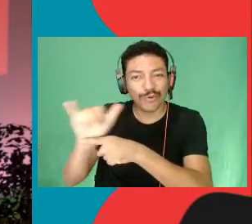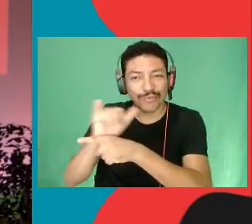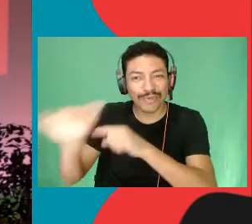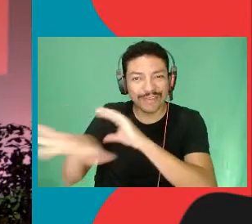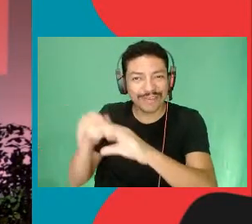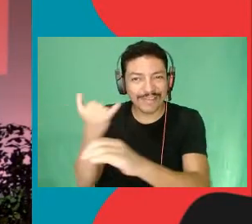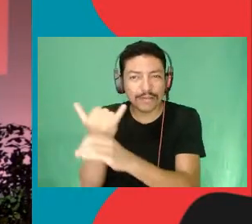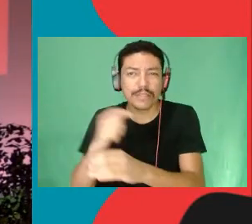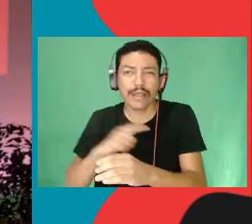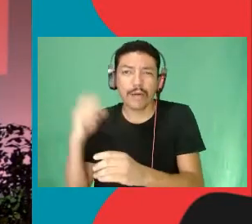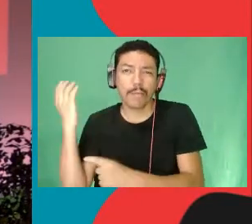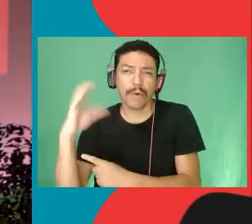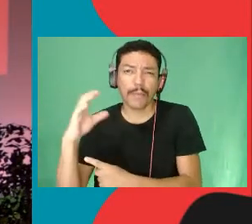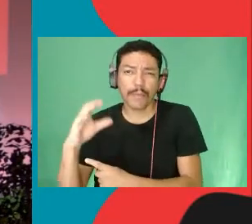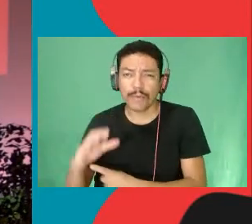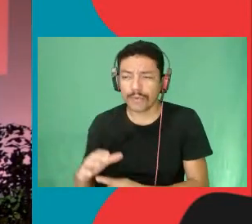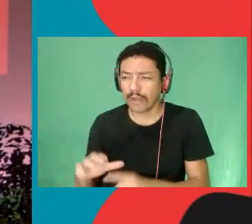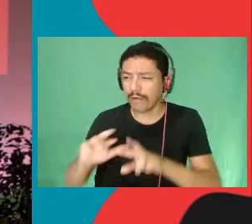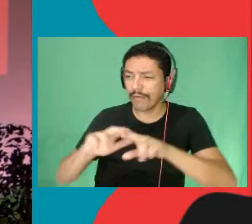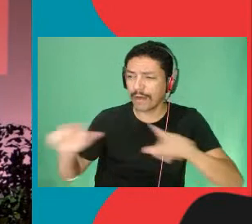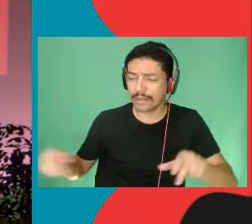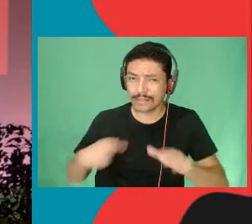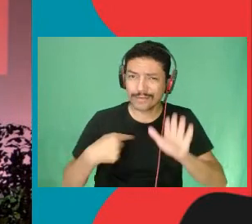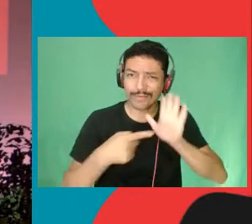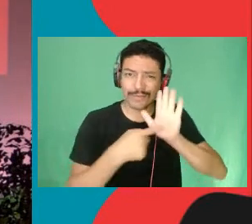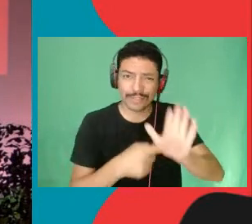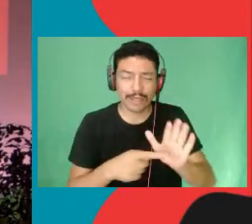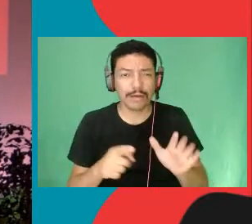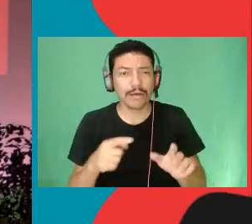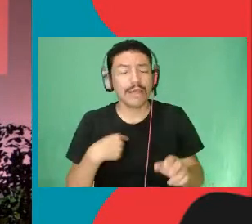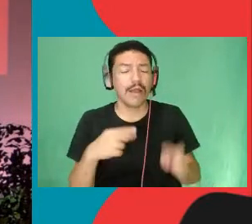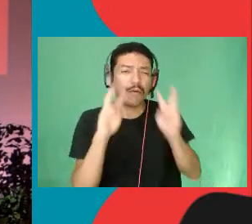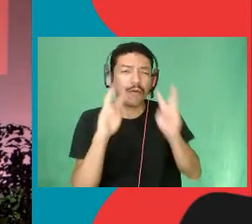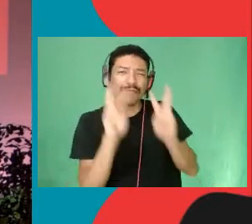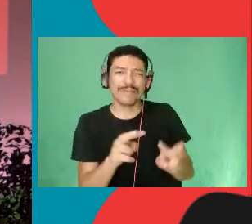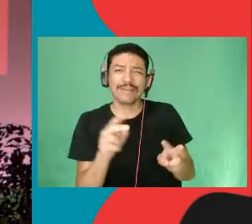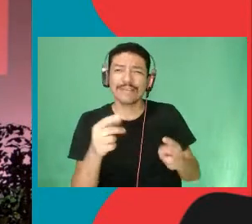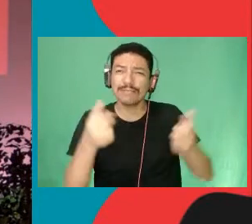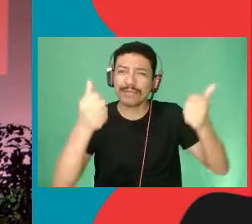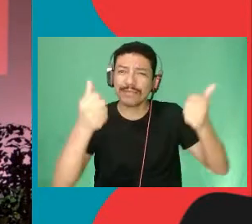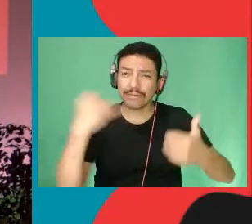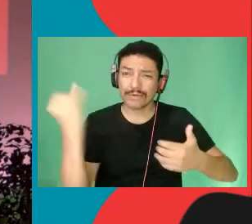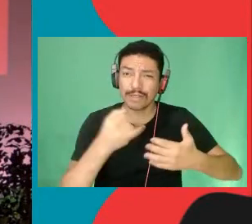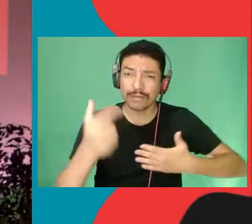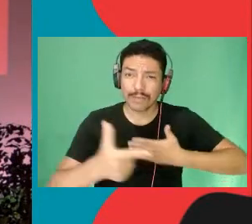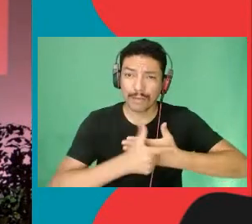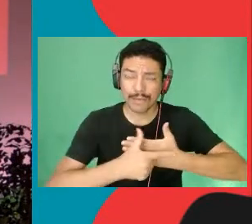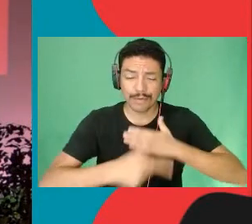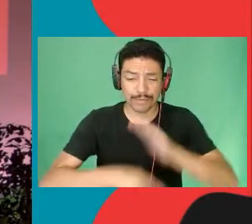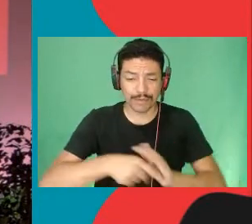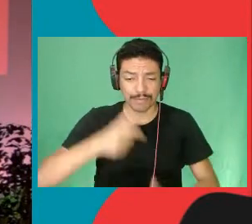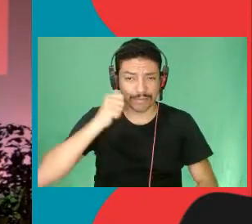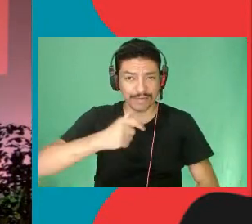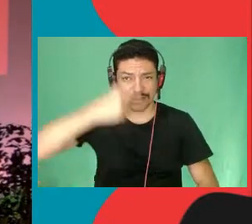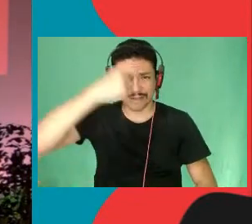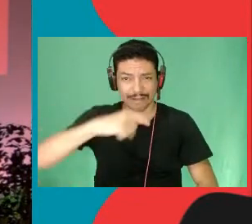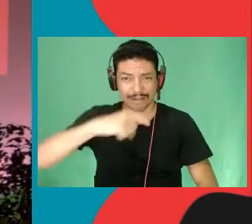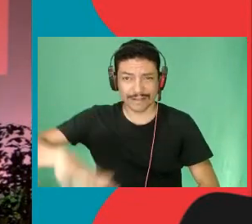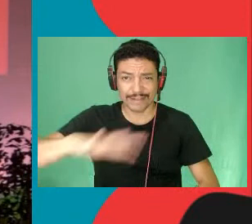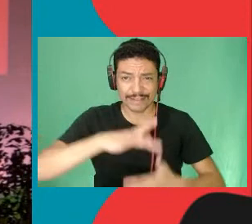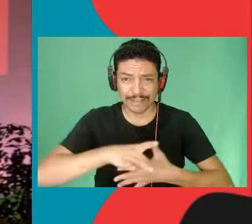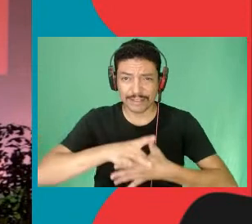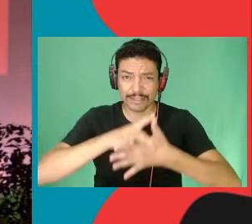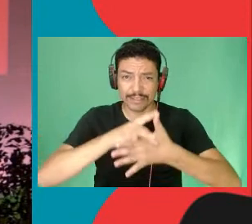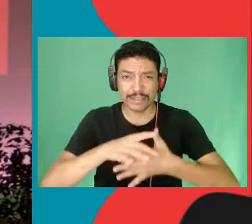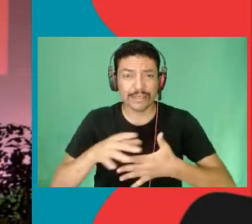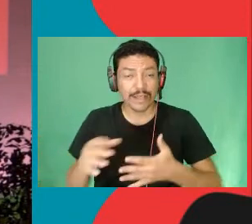falar sobre as mulheres na liderança, né, o quanto isso é importante, significativo, representante para a gente. E eu queria falar algumas coisas